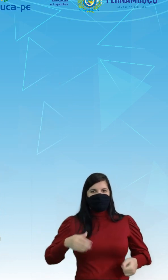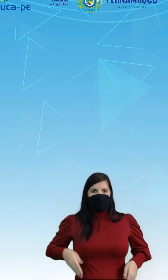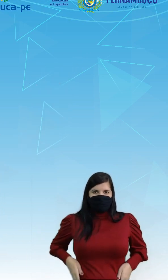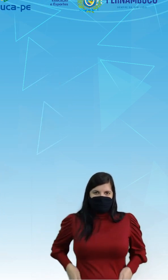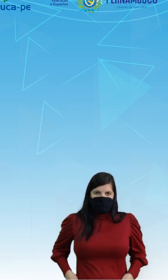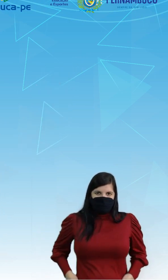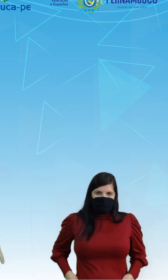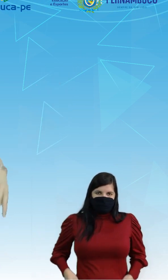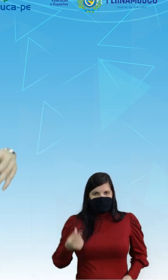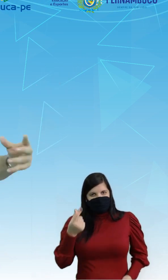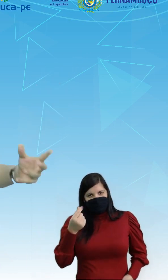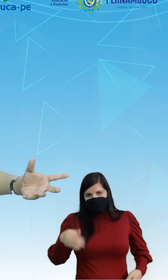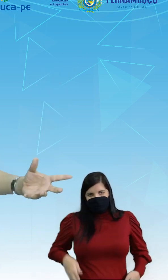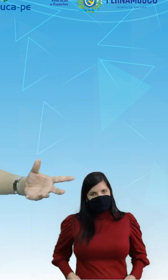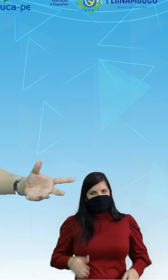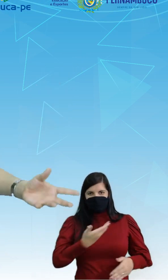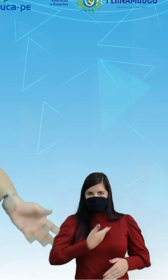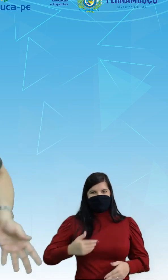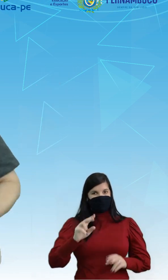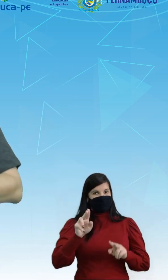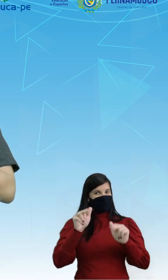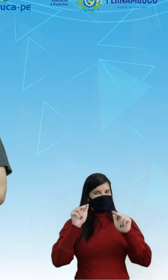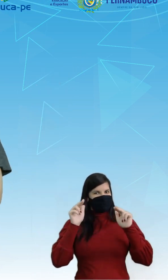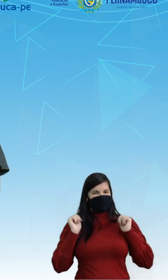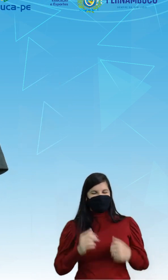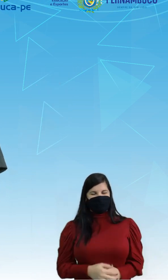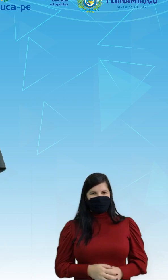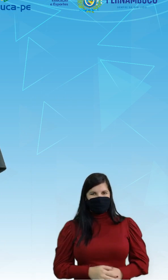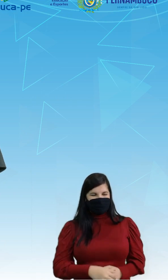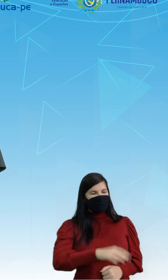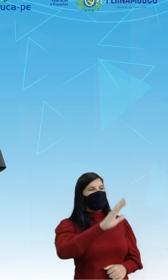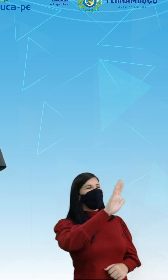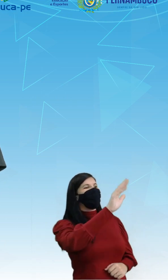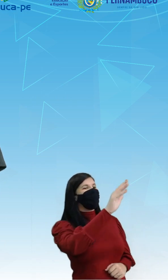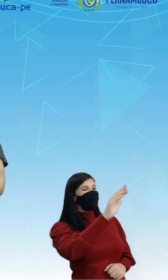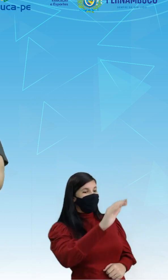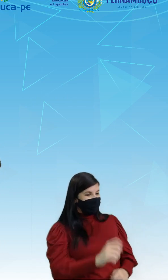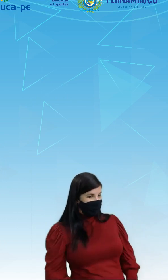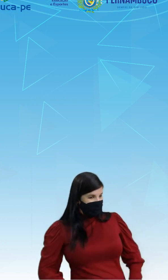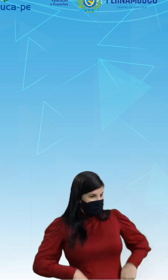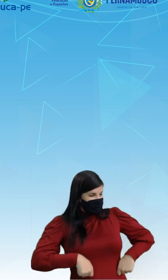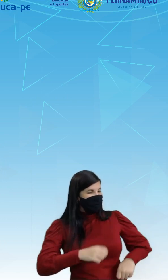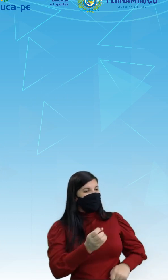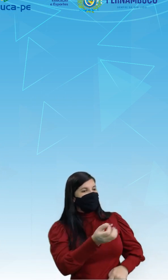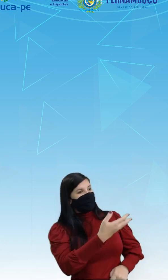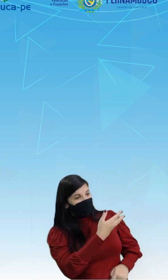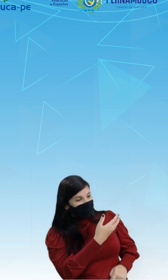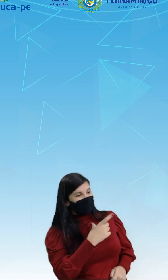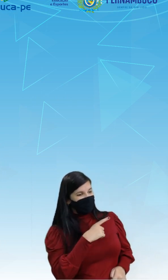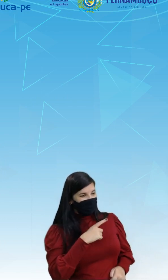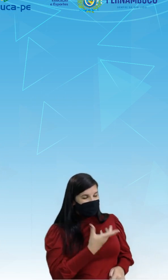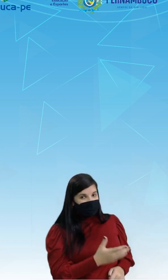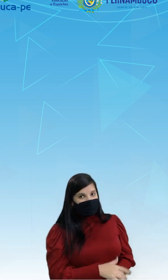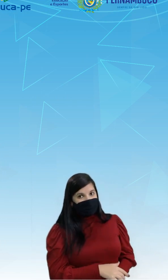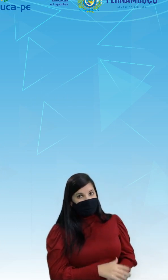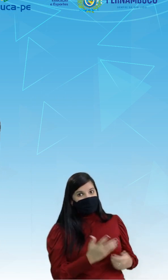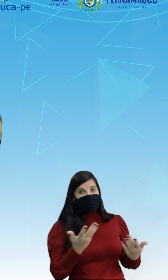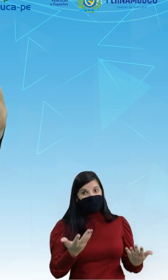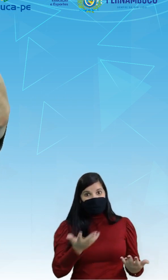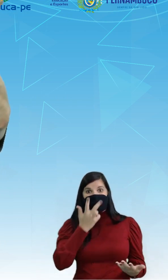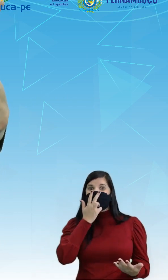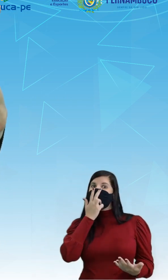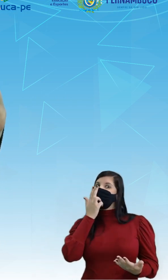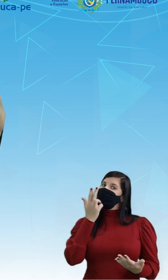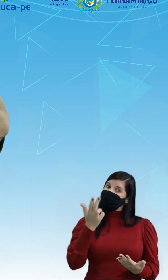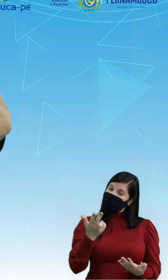bolso, determinado bolso, nunca entrou dinheiro público. Aí alguém diz, está de calça nova, né? O que é que nós podemos entender? Que ele,